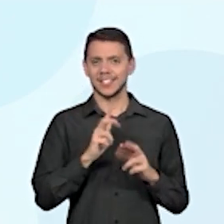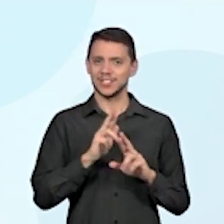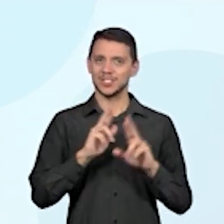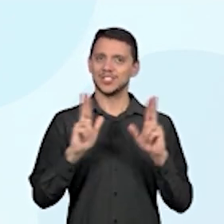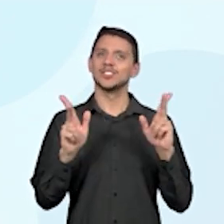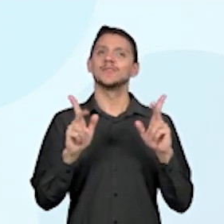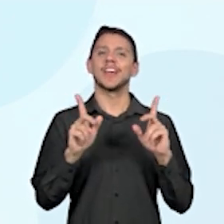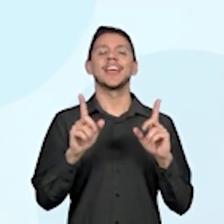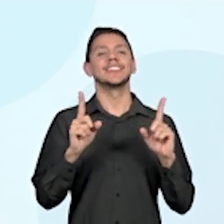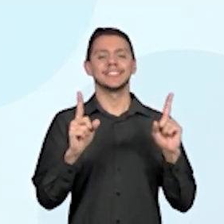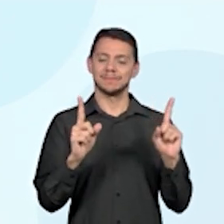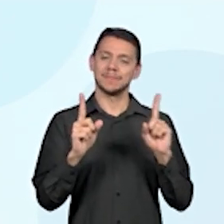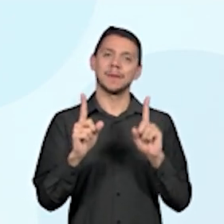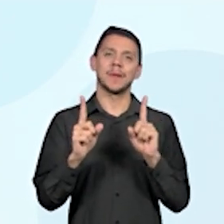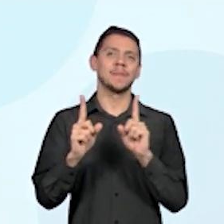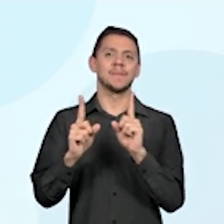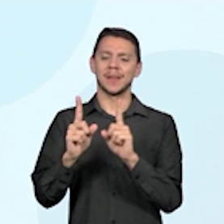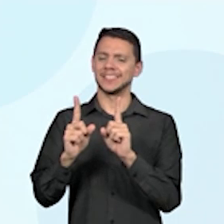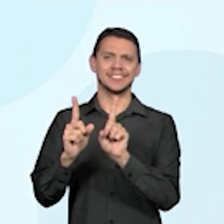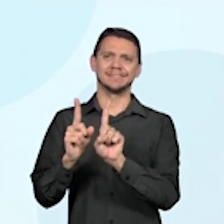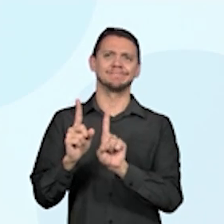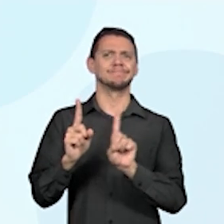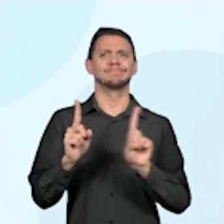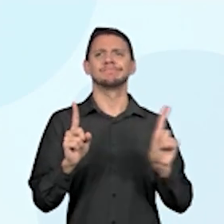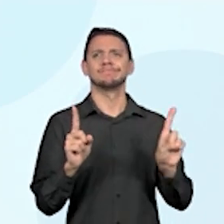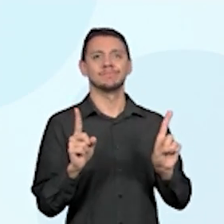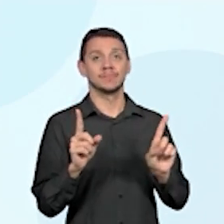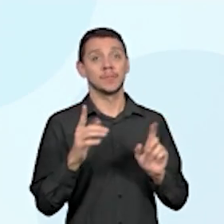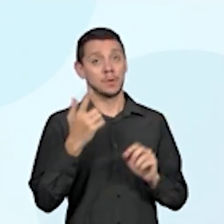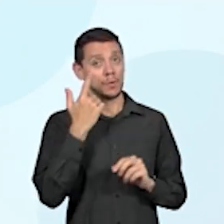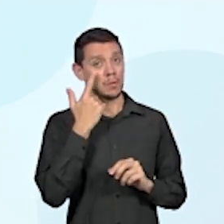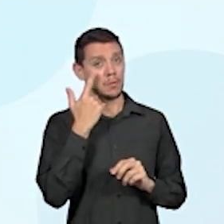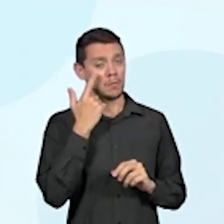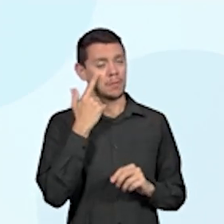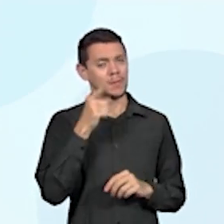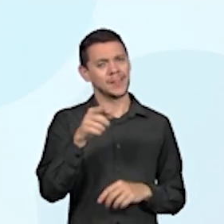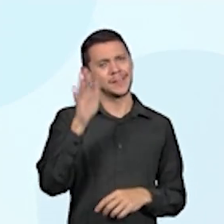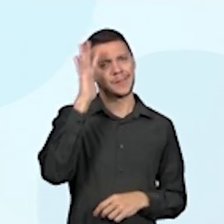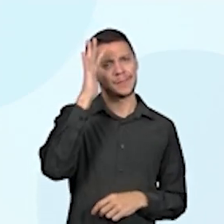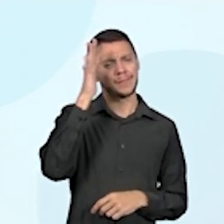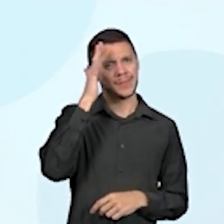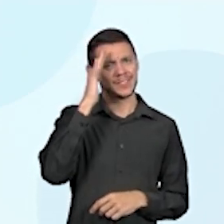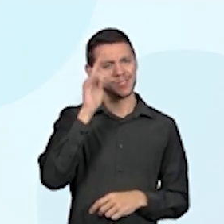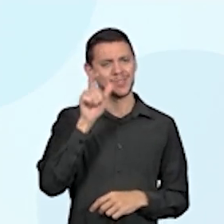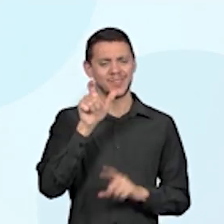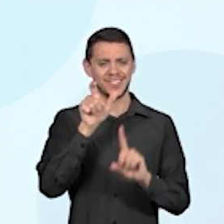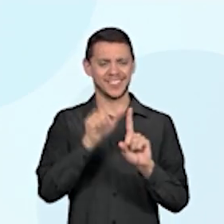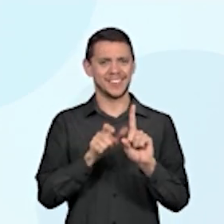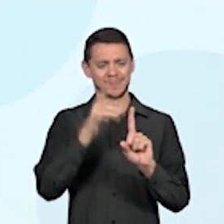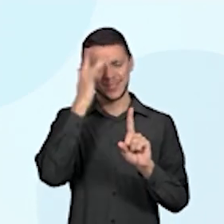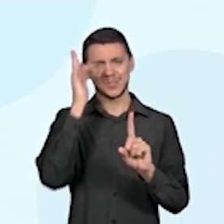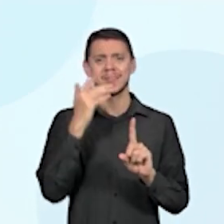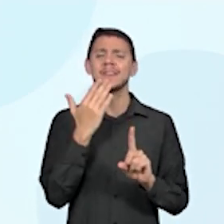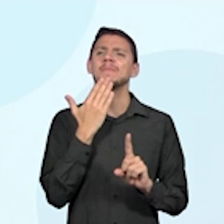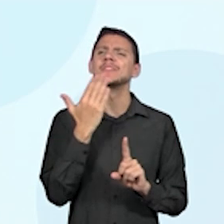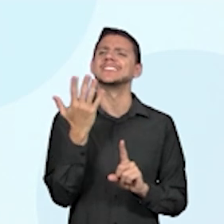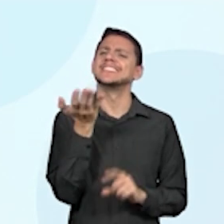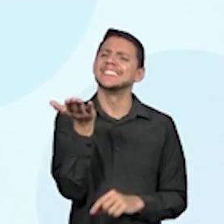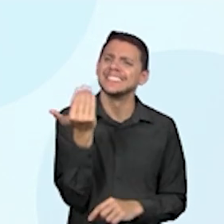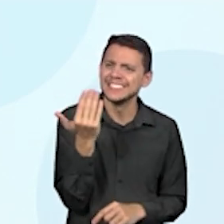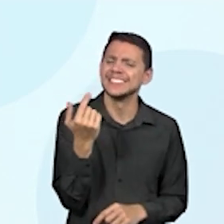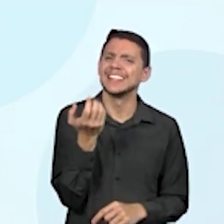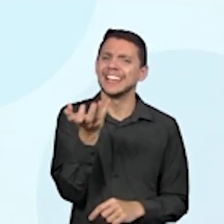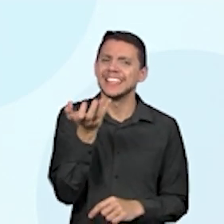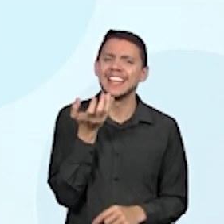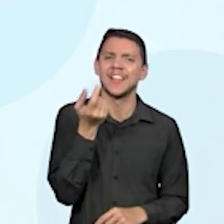tinha R$2. Ah, ele achou que o personagem queria R$2. Sim, é pedir esses R$2.